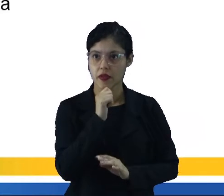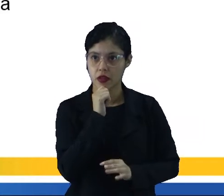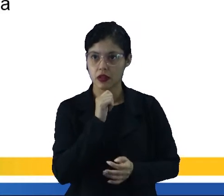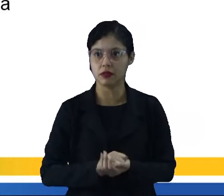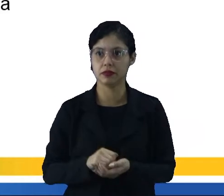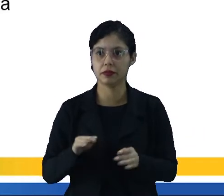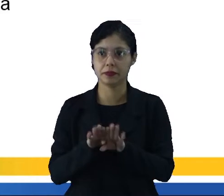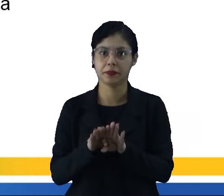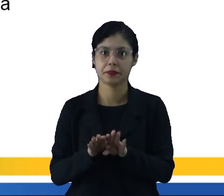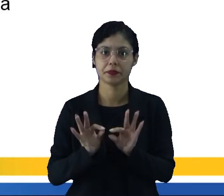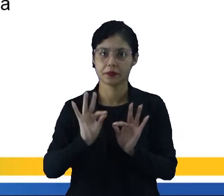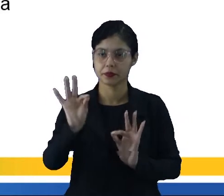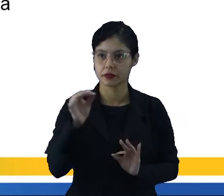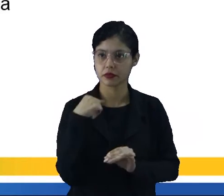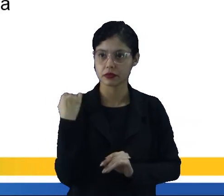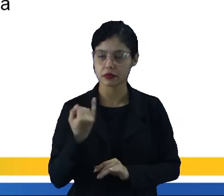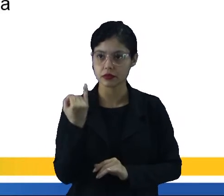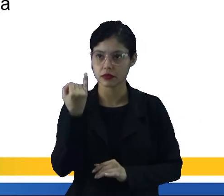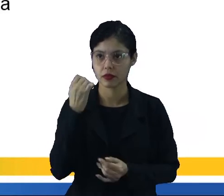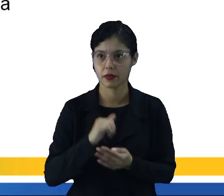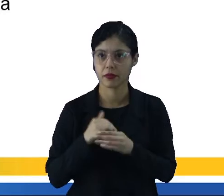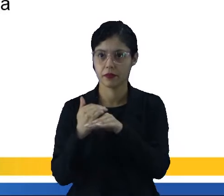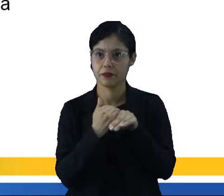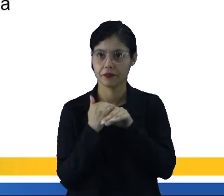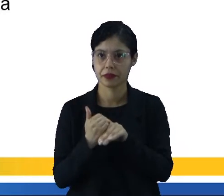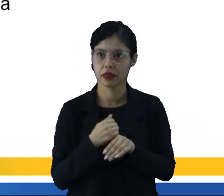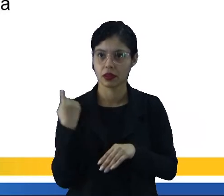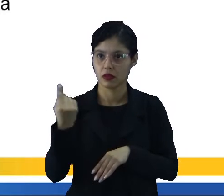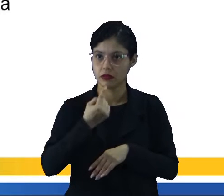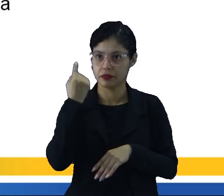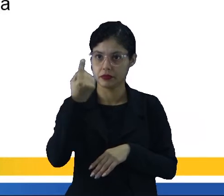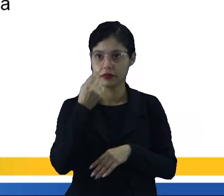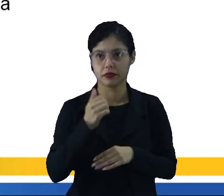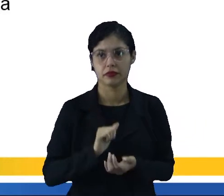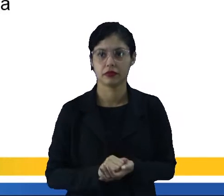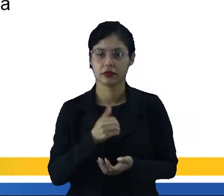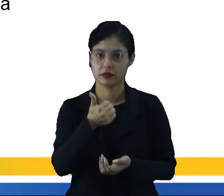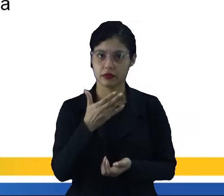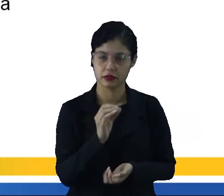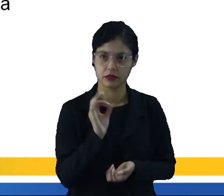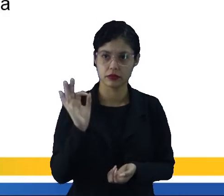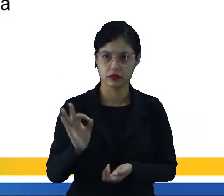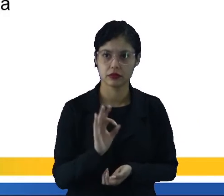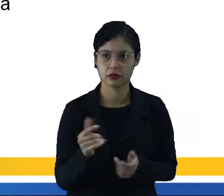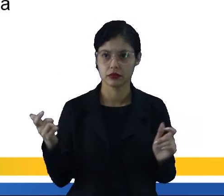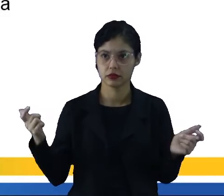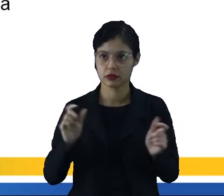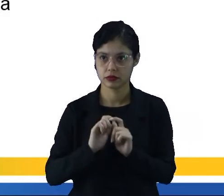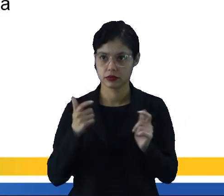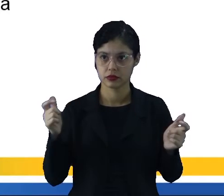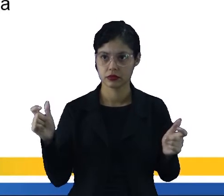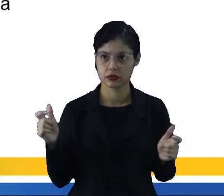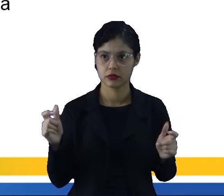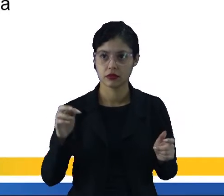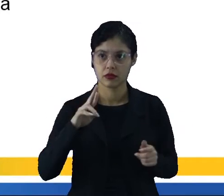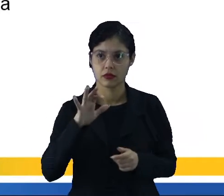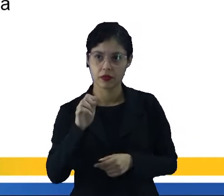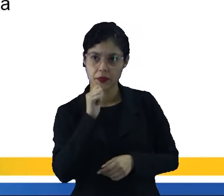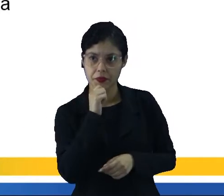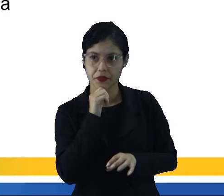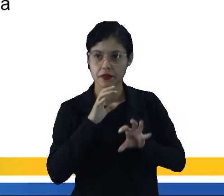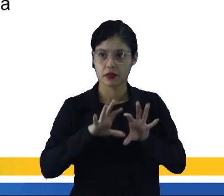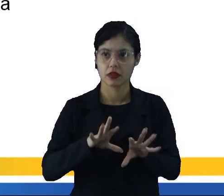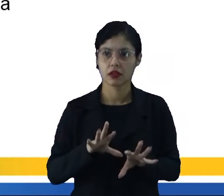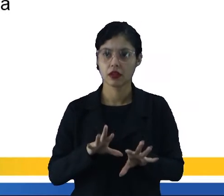laterais com medidas iguais a barraca de Bernardo tem a altura e aresta laterais 10% maiores em relação a de Arthur